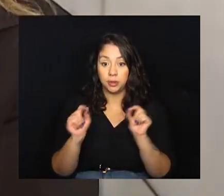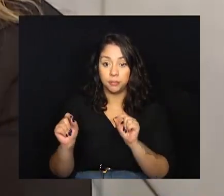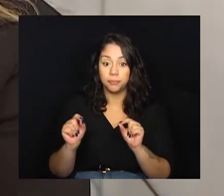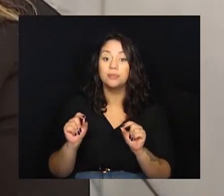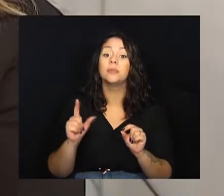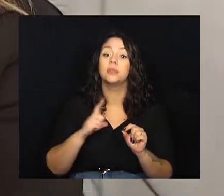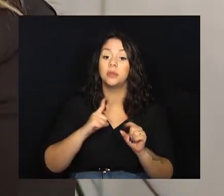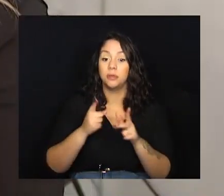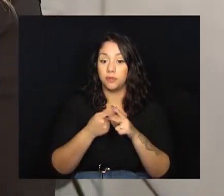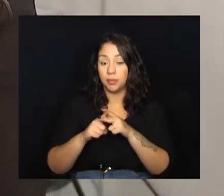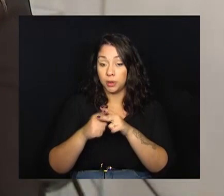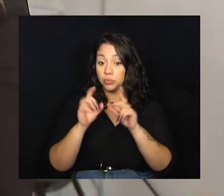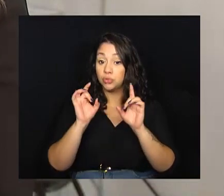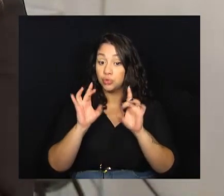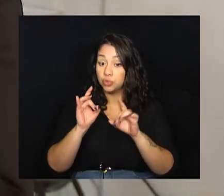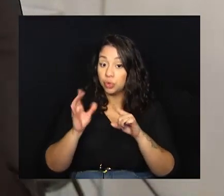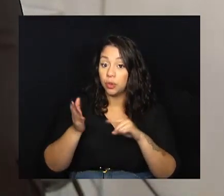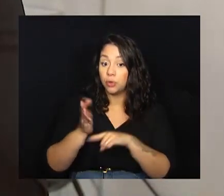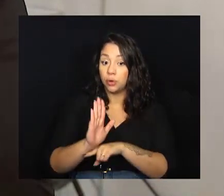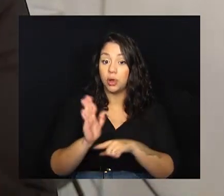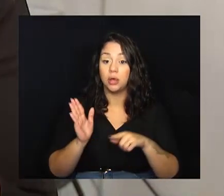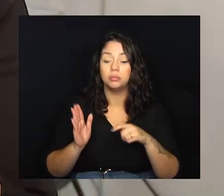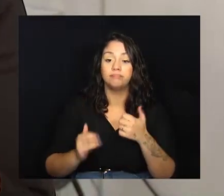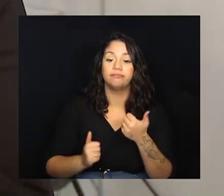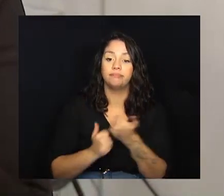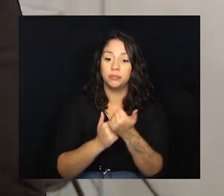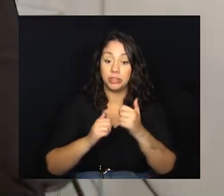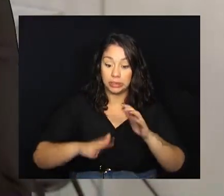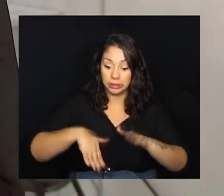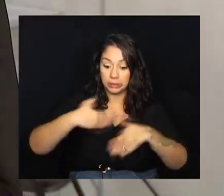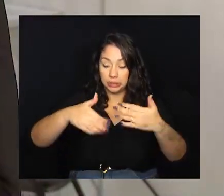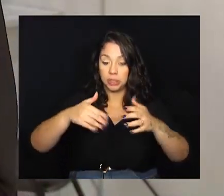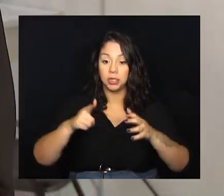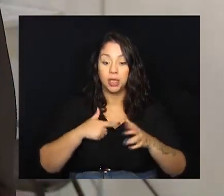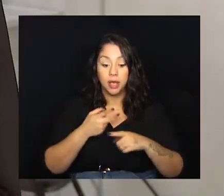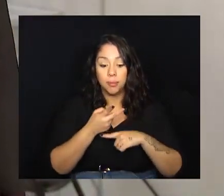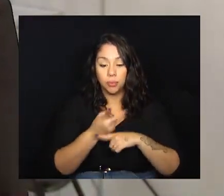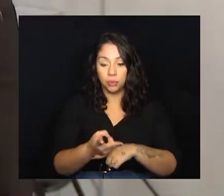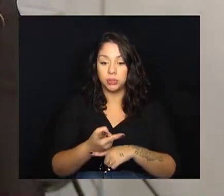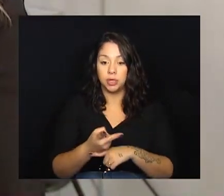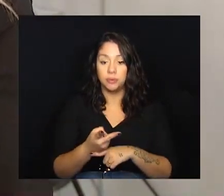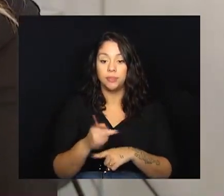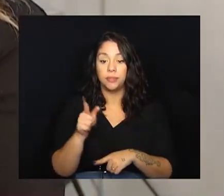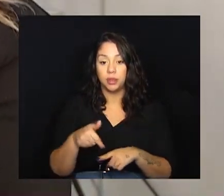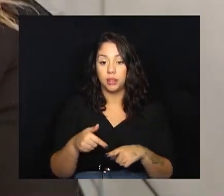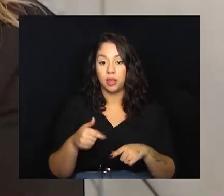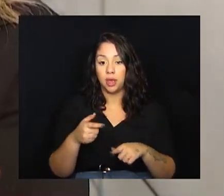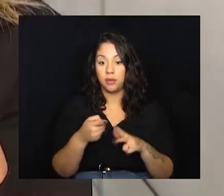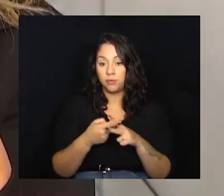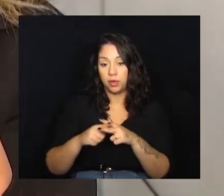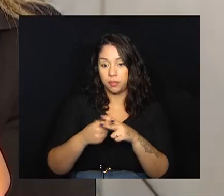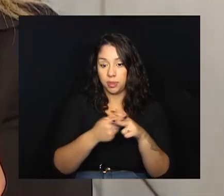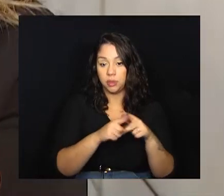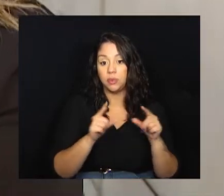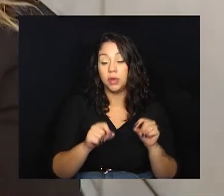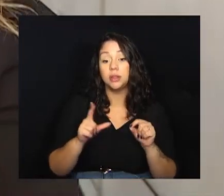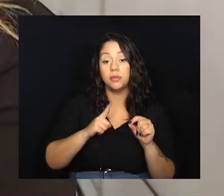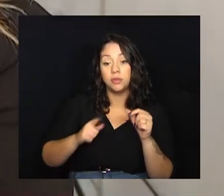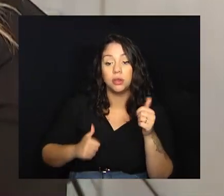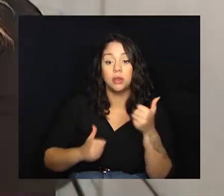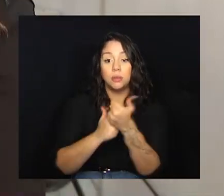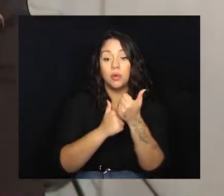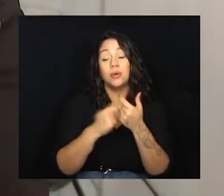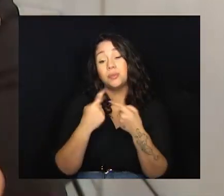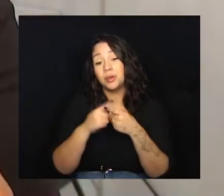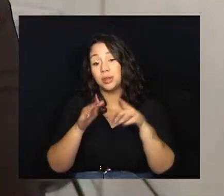só ajudou nesse crescimento né nessa busca né então quer dizer é uma ferramenta que ela auxilia porque às